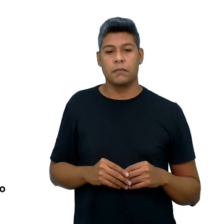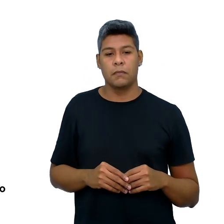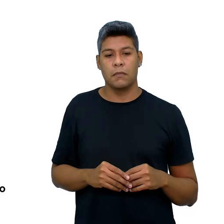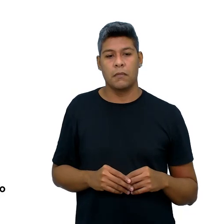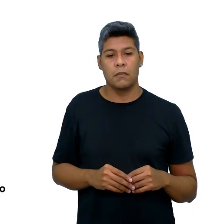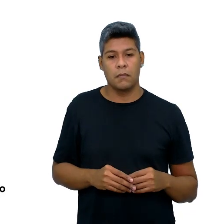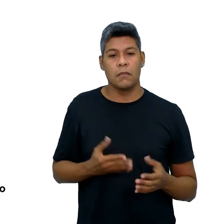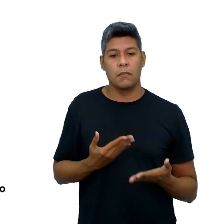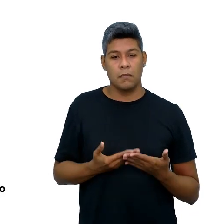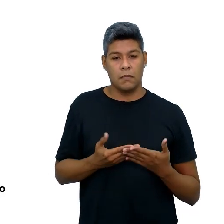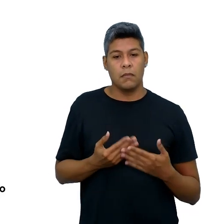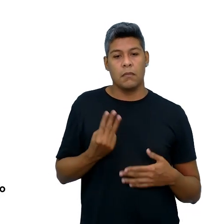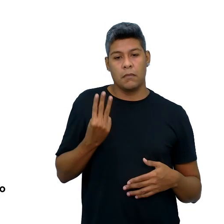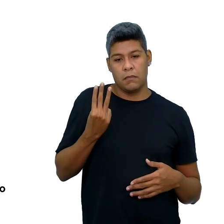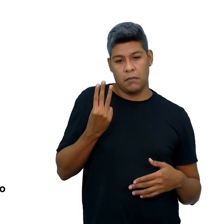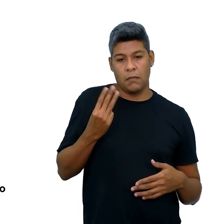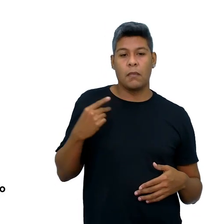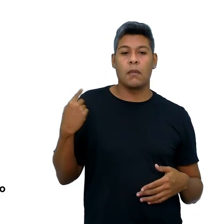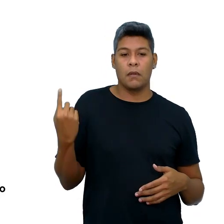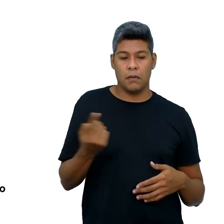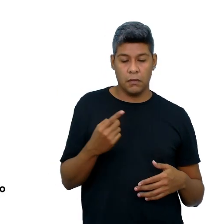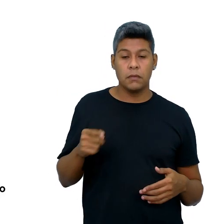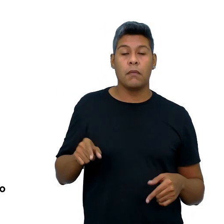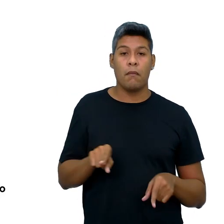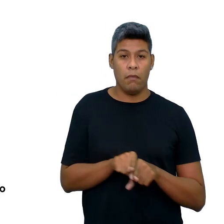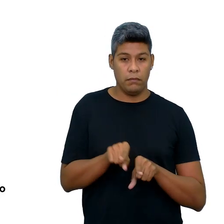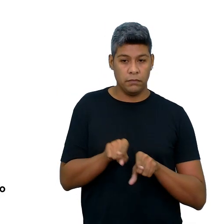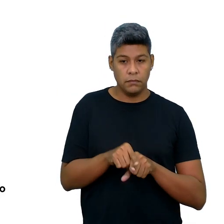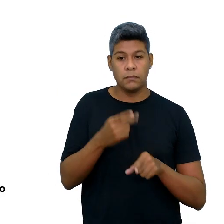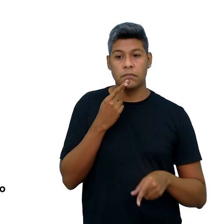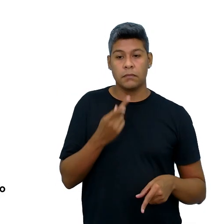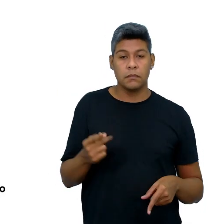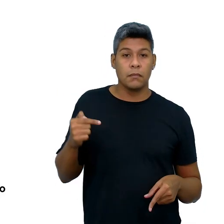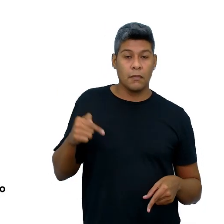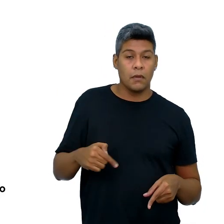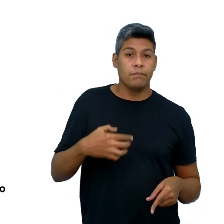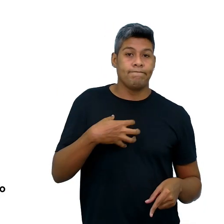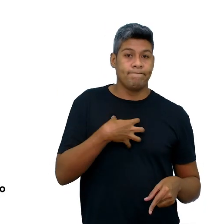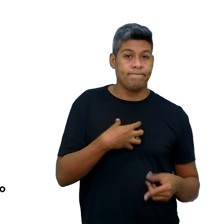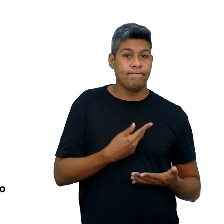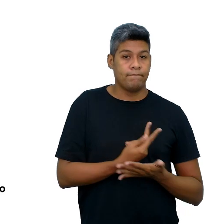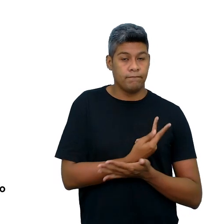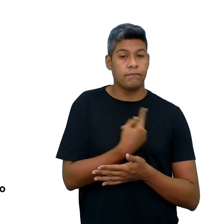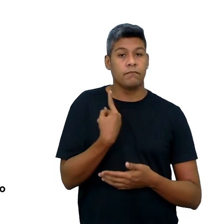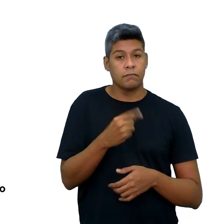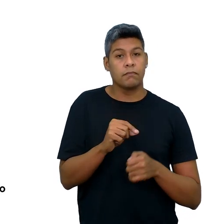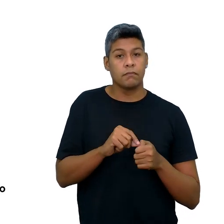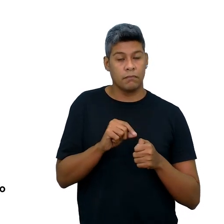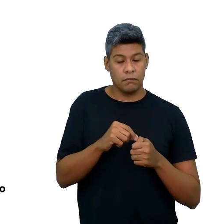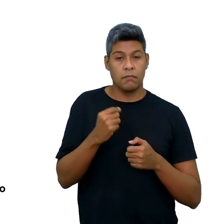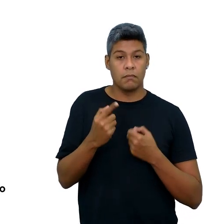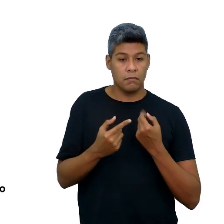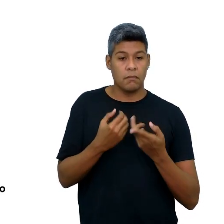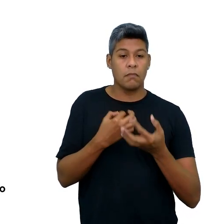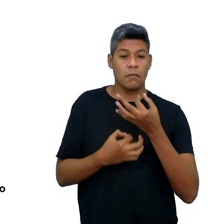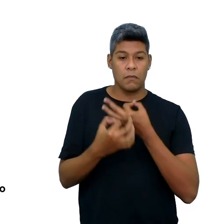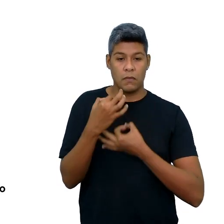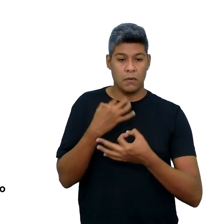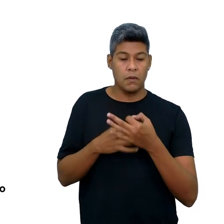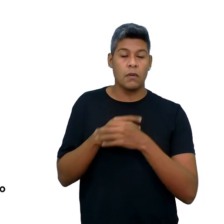Na aula 3, né, como nós já mencionamos aqui, causando impacto, nós trazemos algumas sugestões pedagógicas aí que